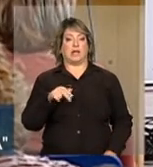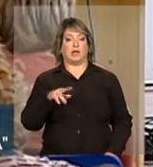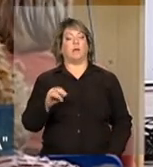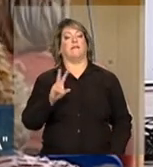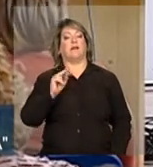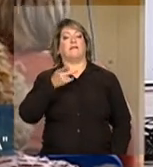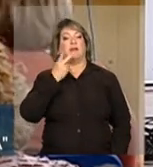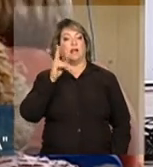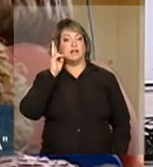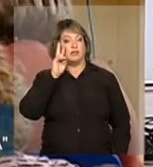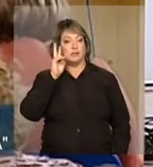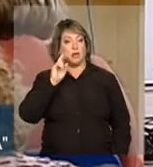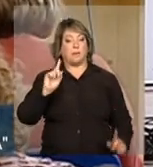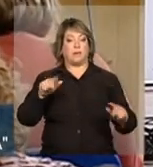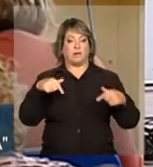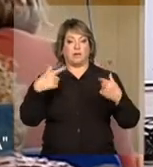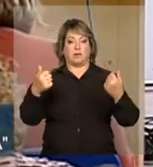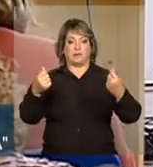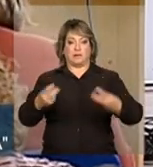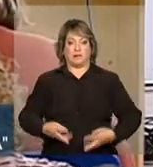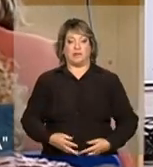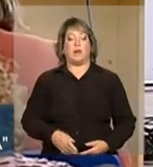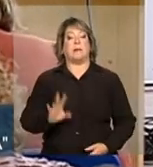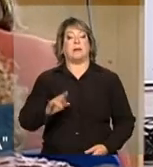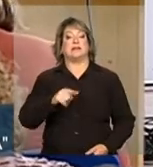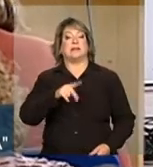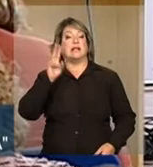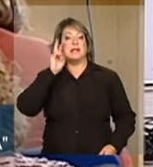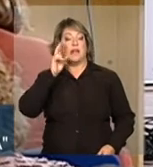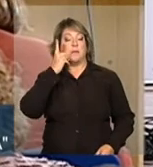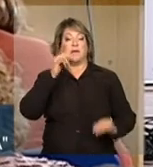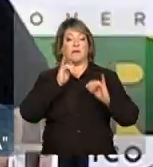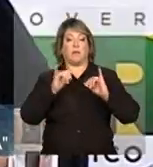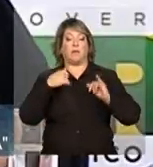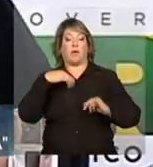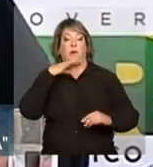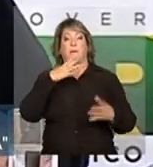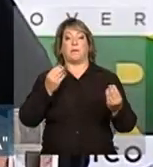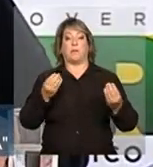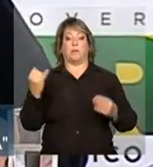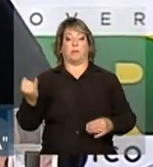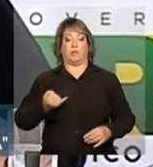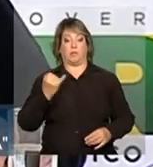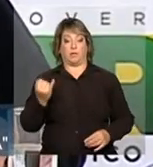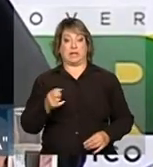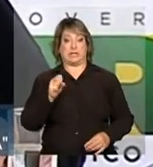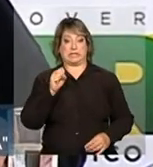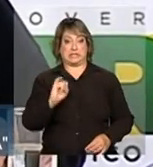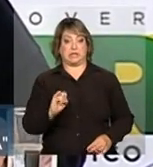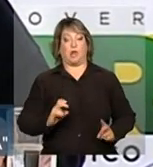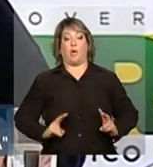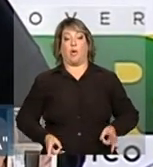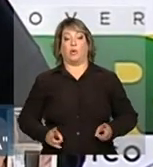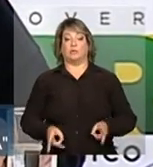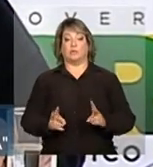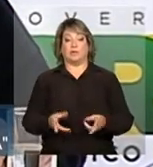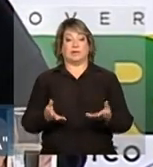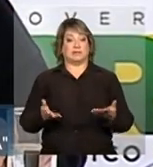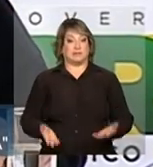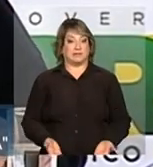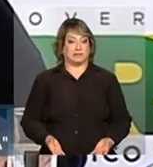mesa seguinte, mas ele lembra um dado que eu acho muito importante. Se continuarmos nesse ritmo, se